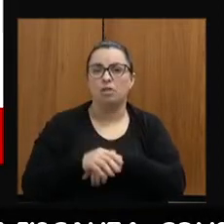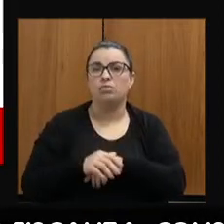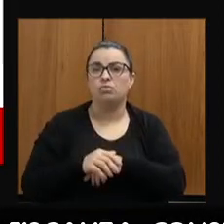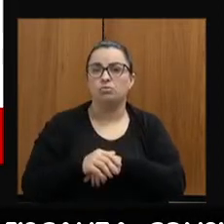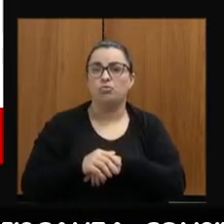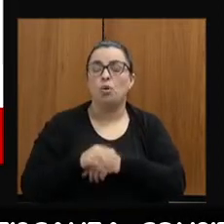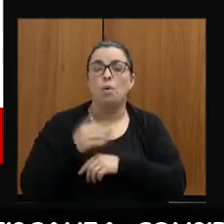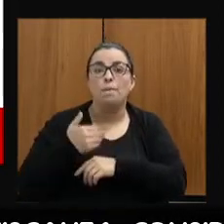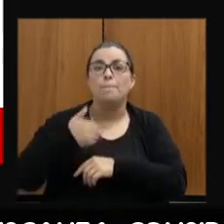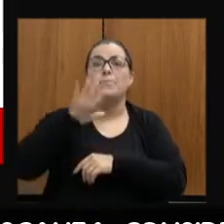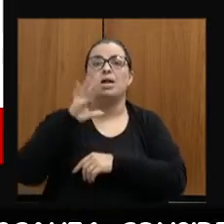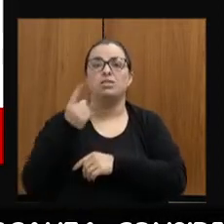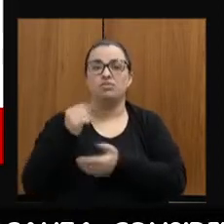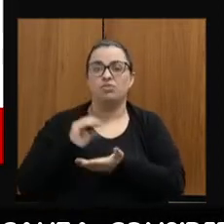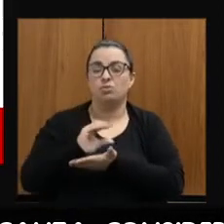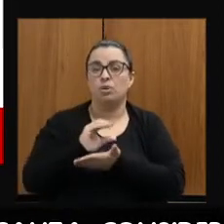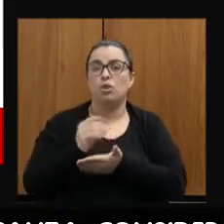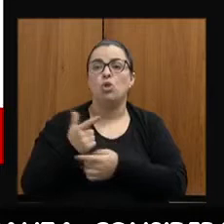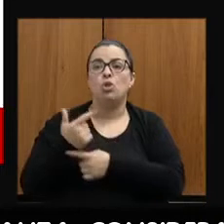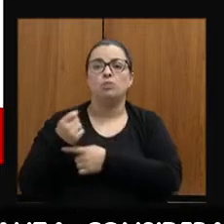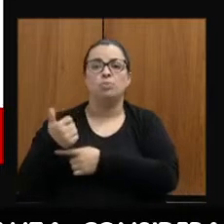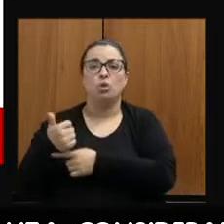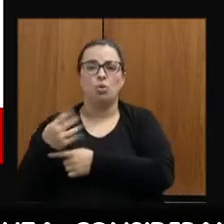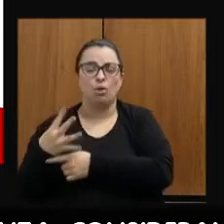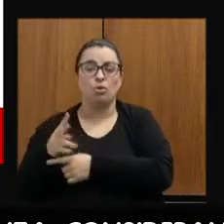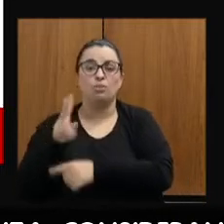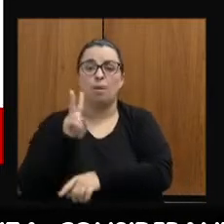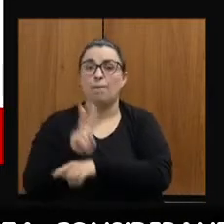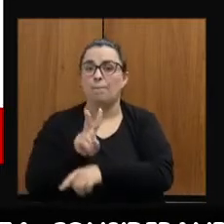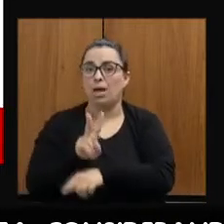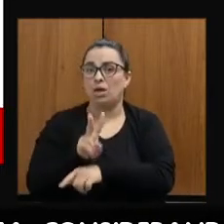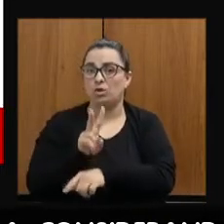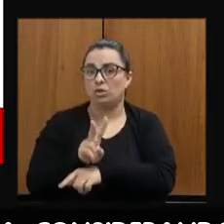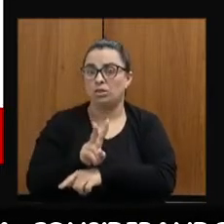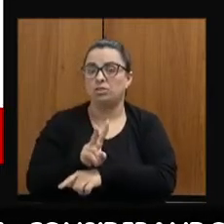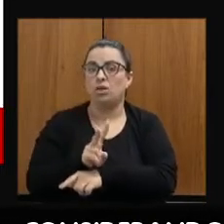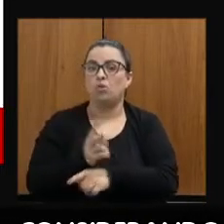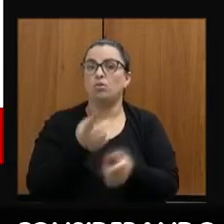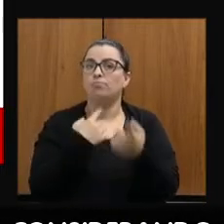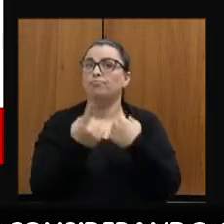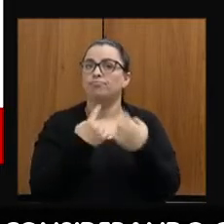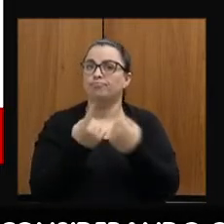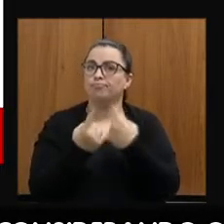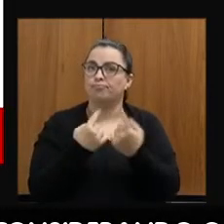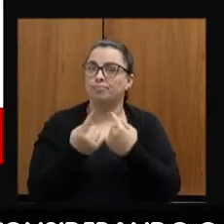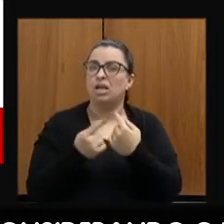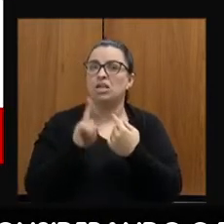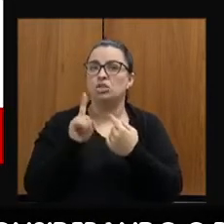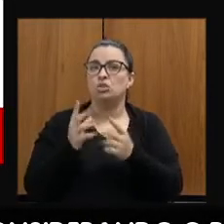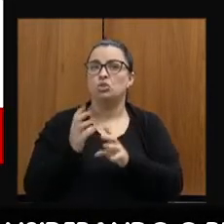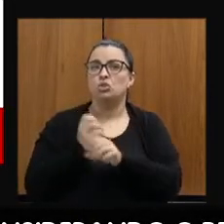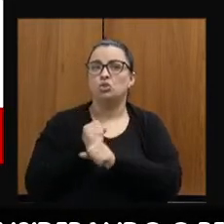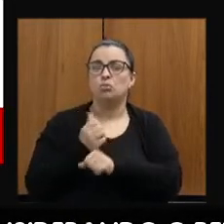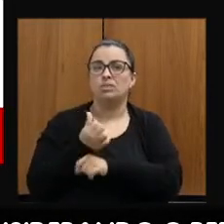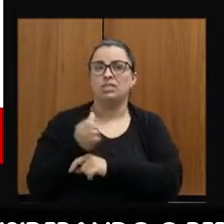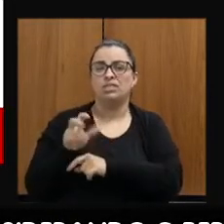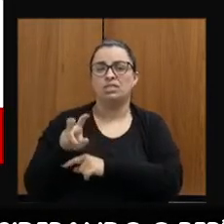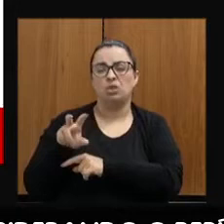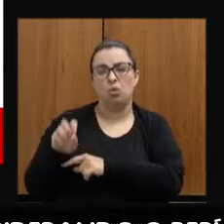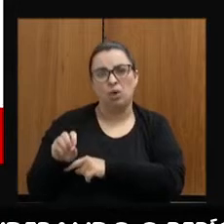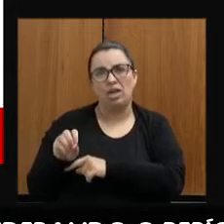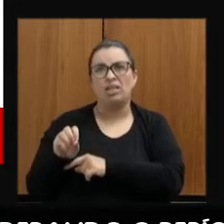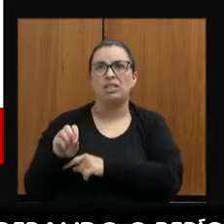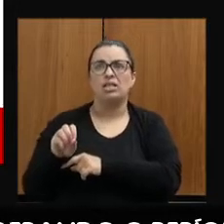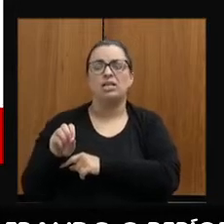2014 os recursos para manutenção da malha eram da ordem de 650